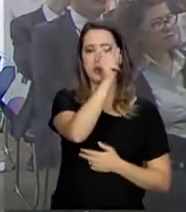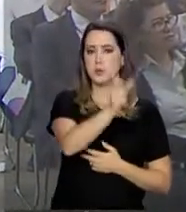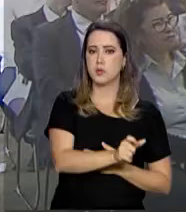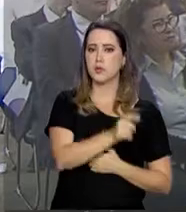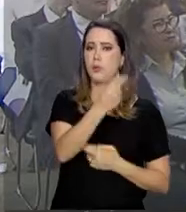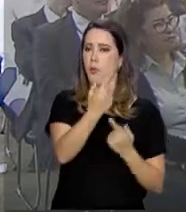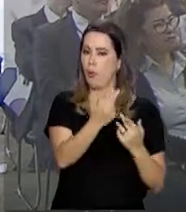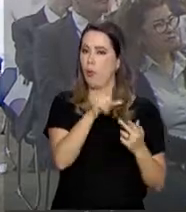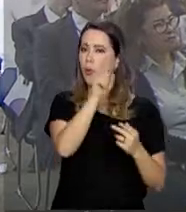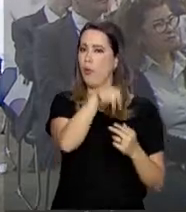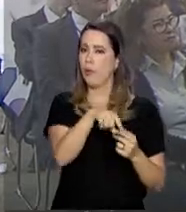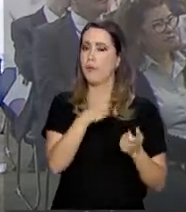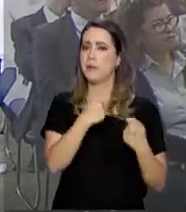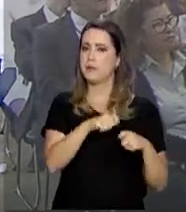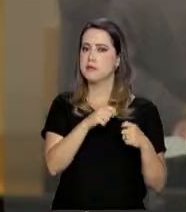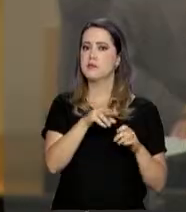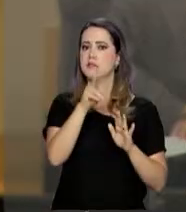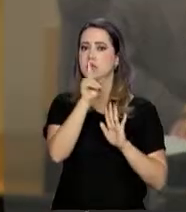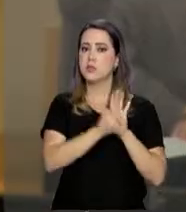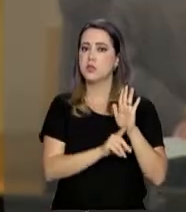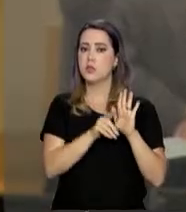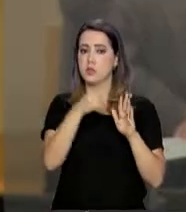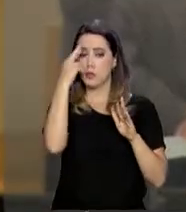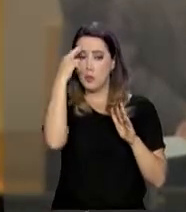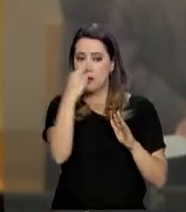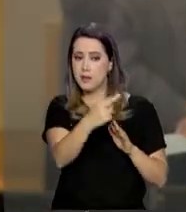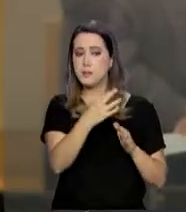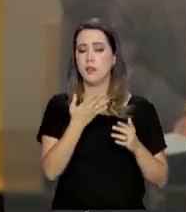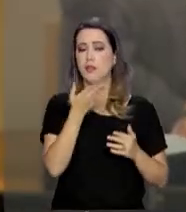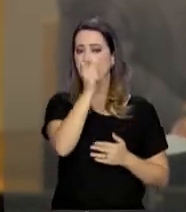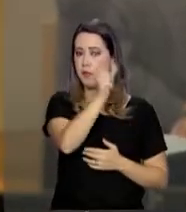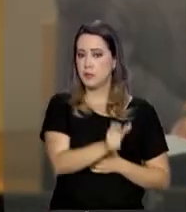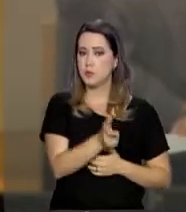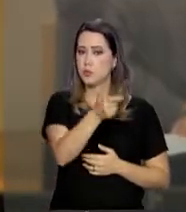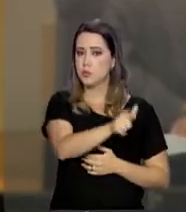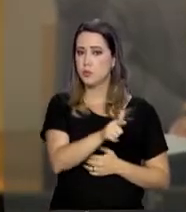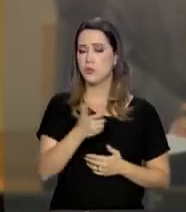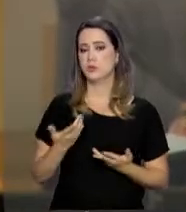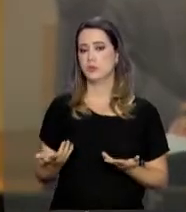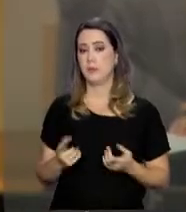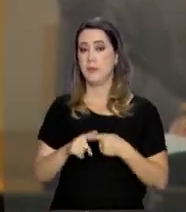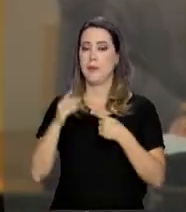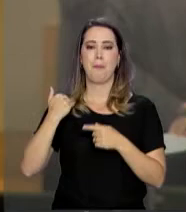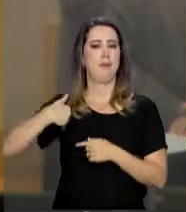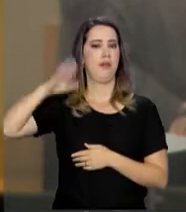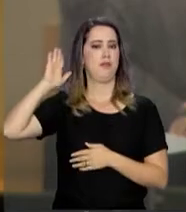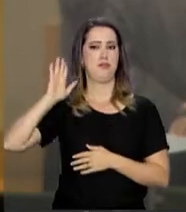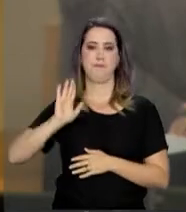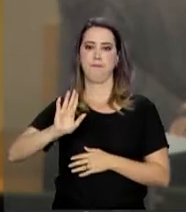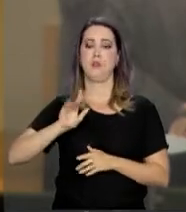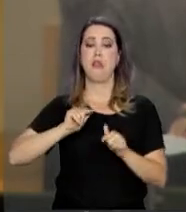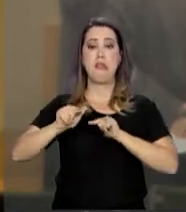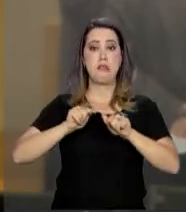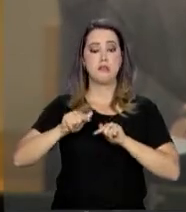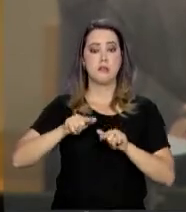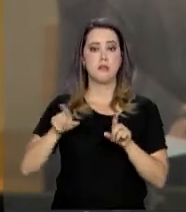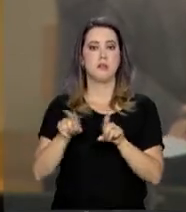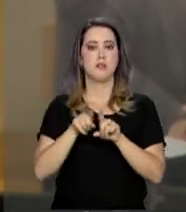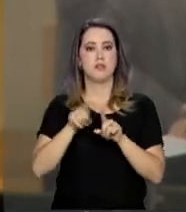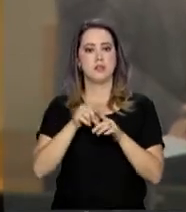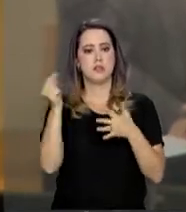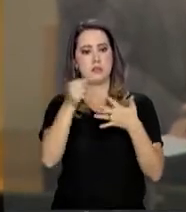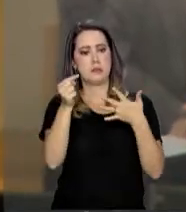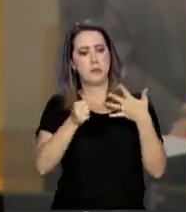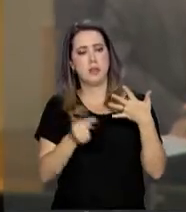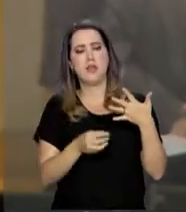para o outro como sujeito de direitos e que possa também respeitar o direito dos outros mas mais do que isso trabalhar também algumas